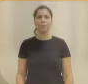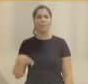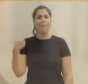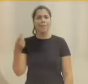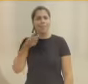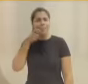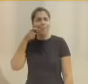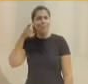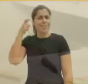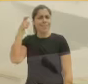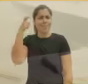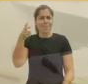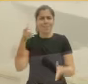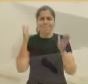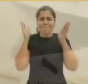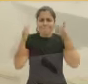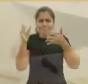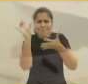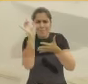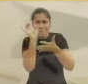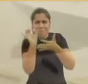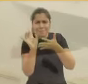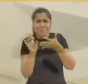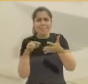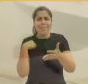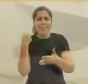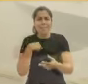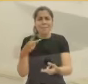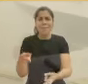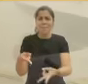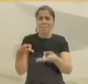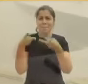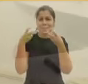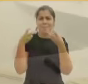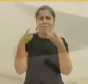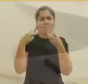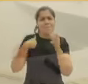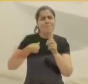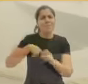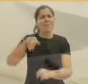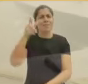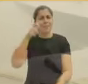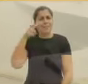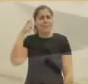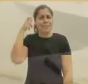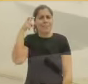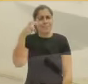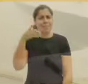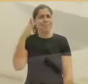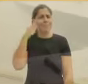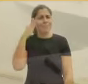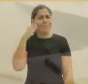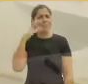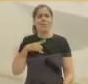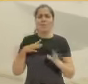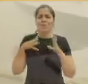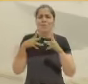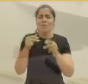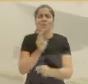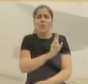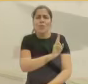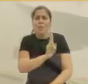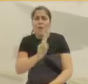Eles têm interesses muito específicos. A gente percebe muito que muitos são interessados e sabem todos os nomes de